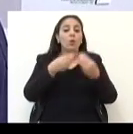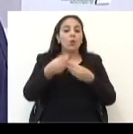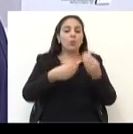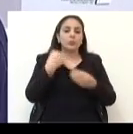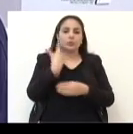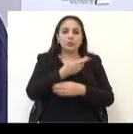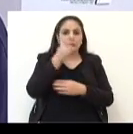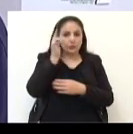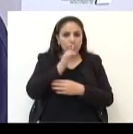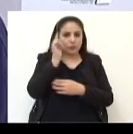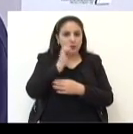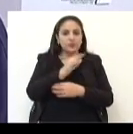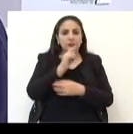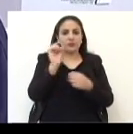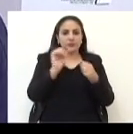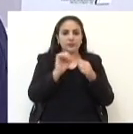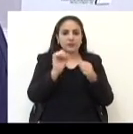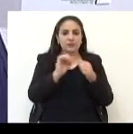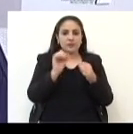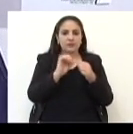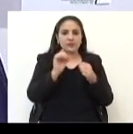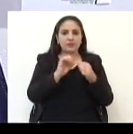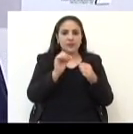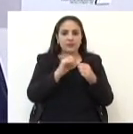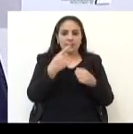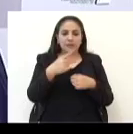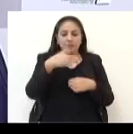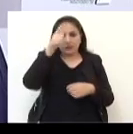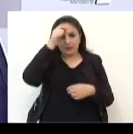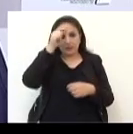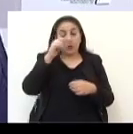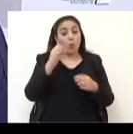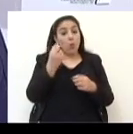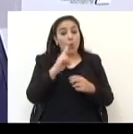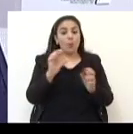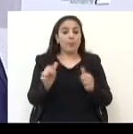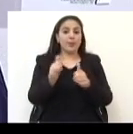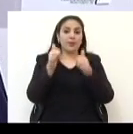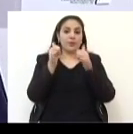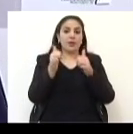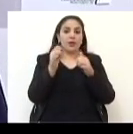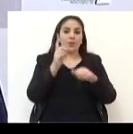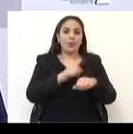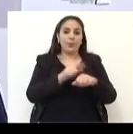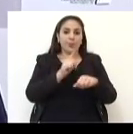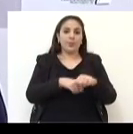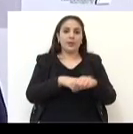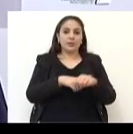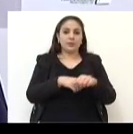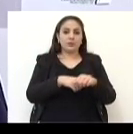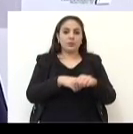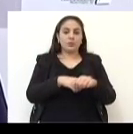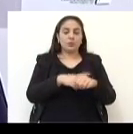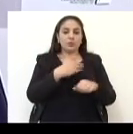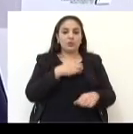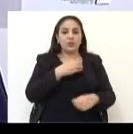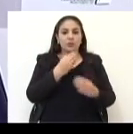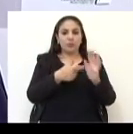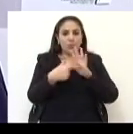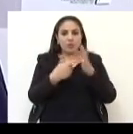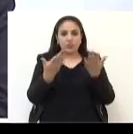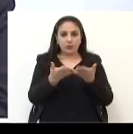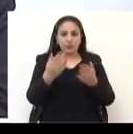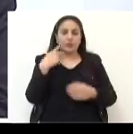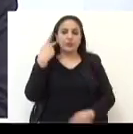que nós vamos conseguir fazer esse enfrentamento, ou pelo menos melhorar a situação da forma como se